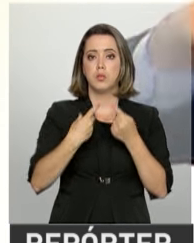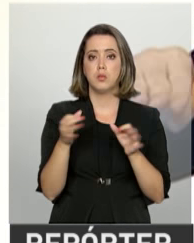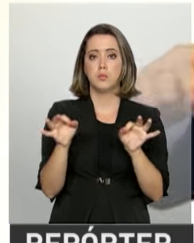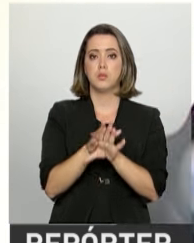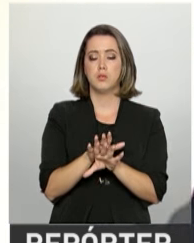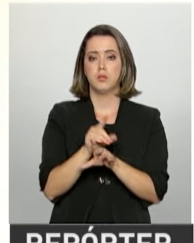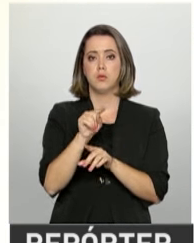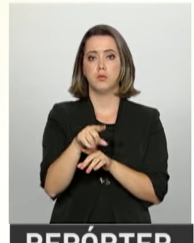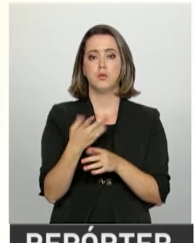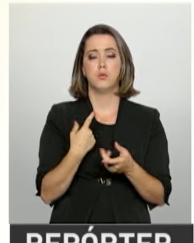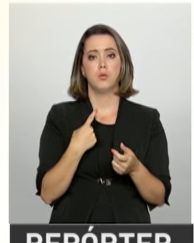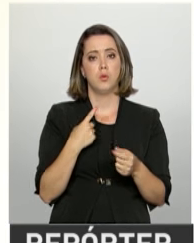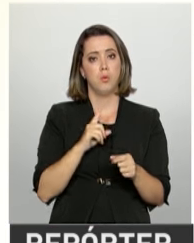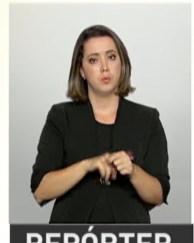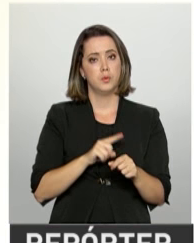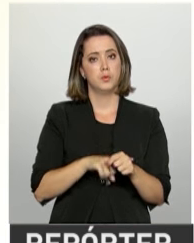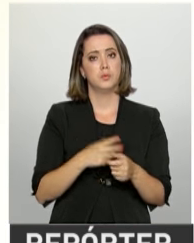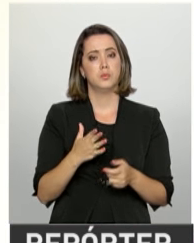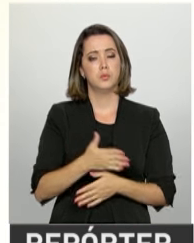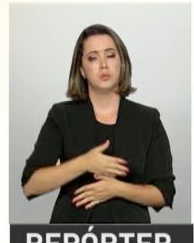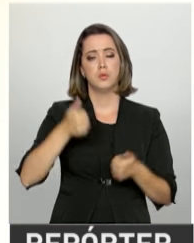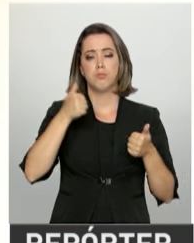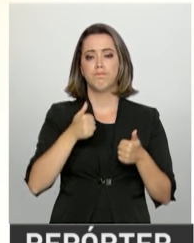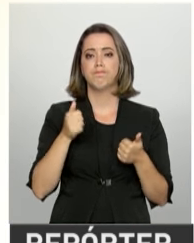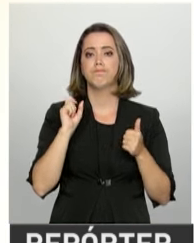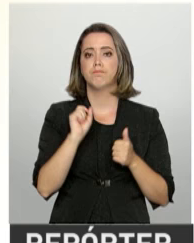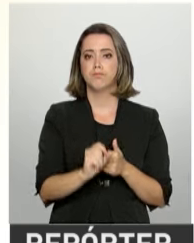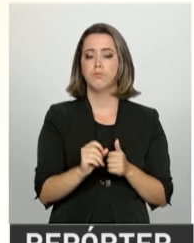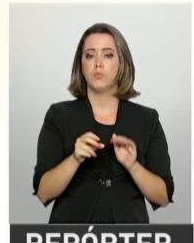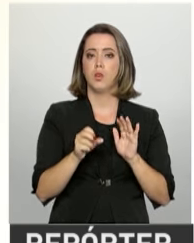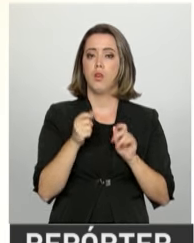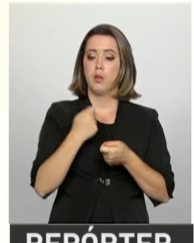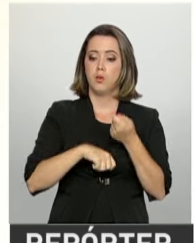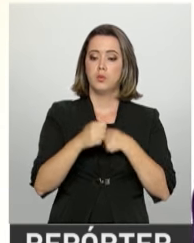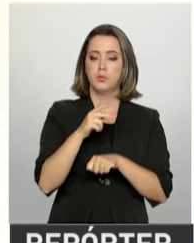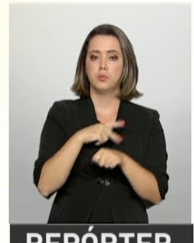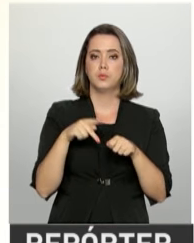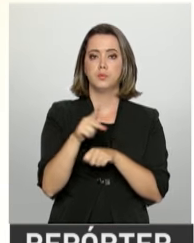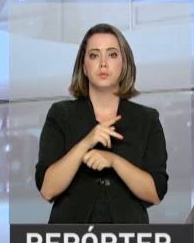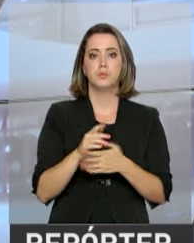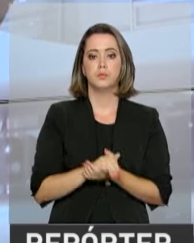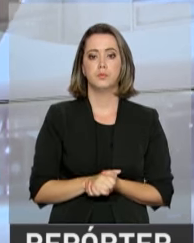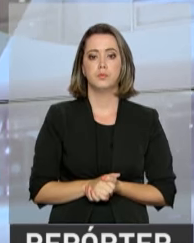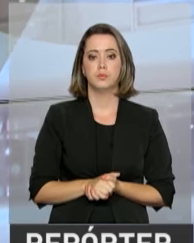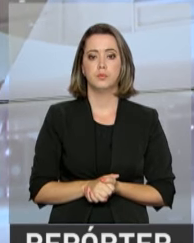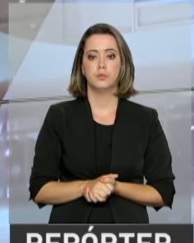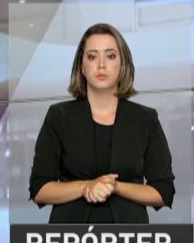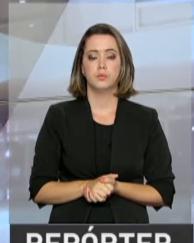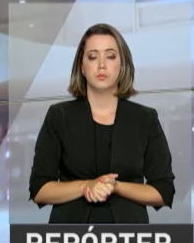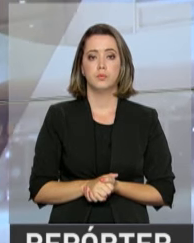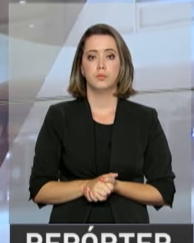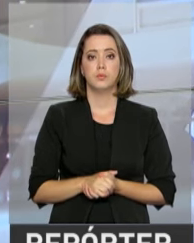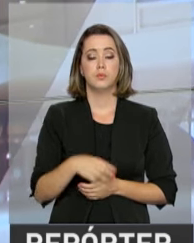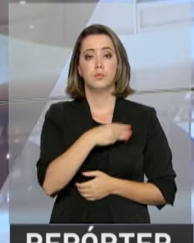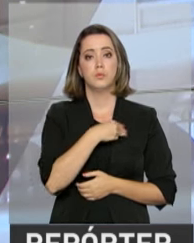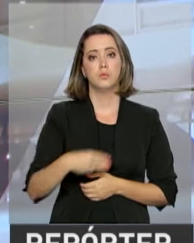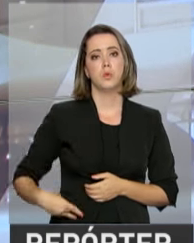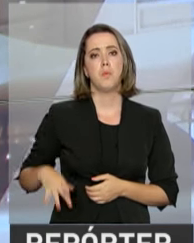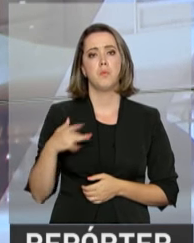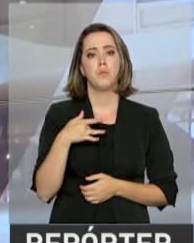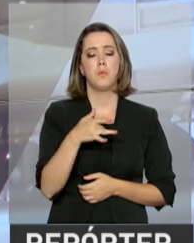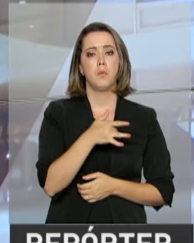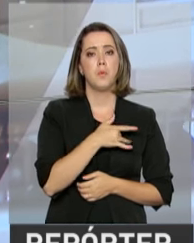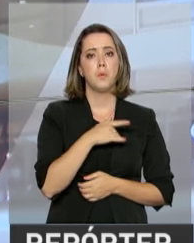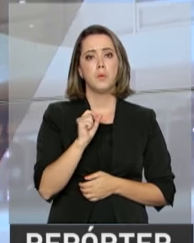processo, uma situação que melhora consideravelmente a situação econômica do país. O ministro da